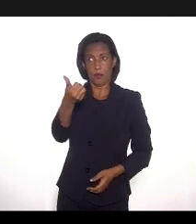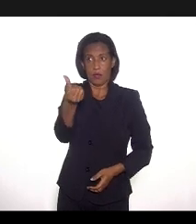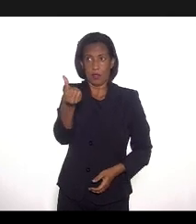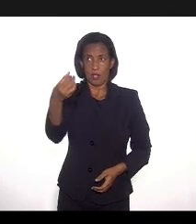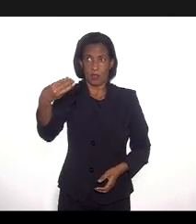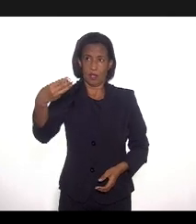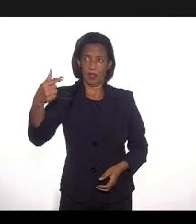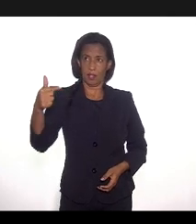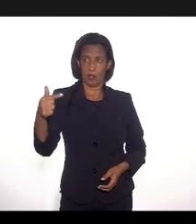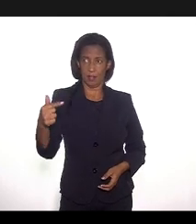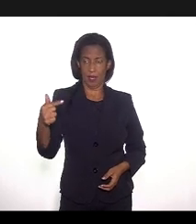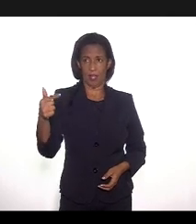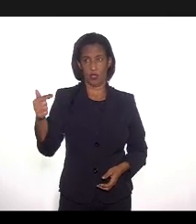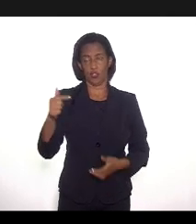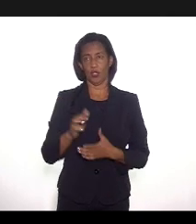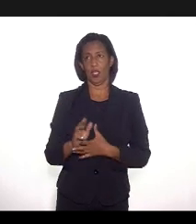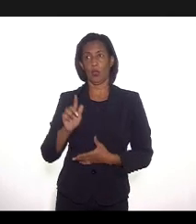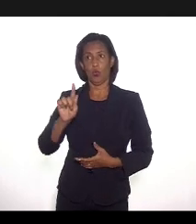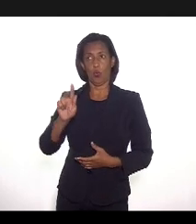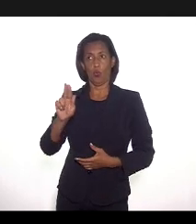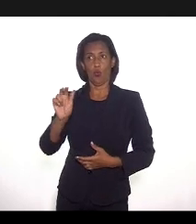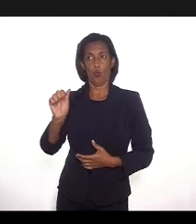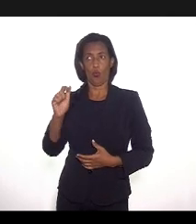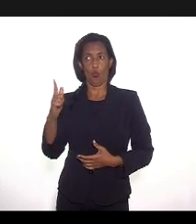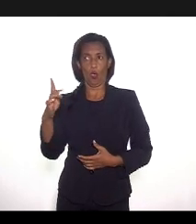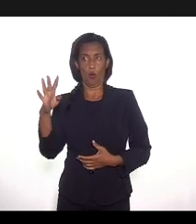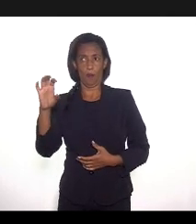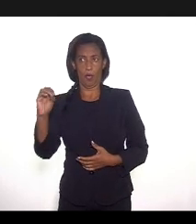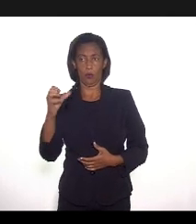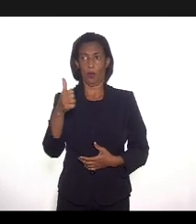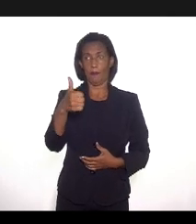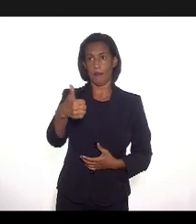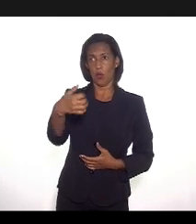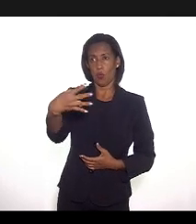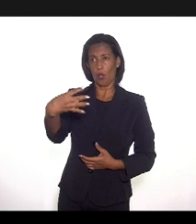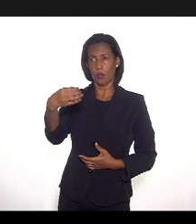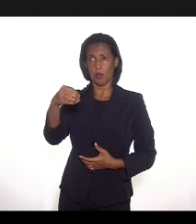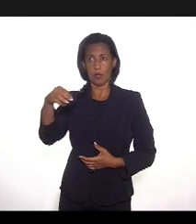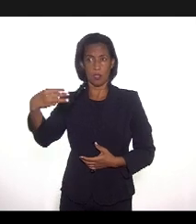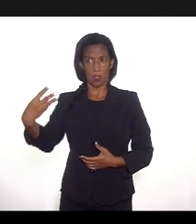1637, que é a do Márcio Gualberto, a 1403.